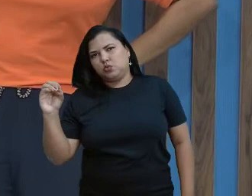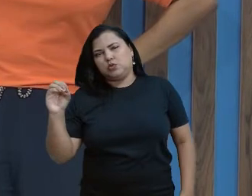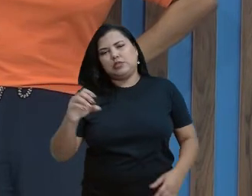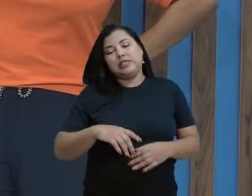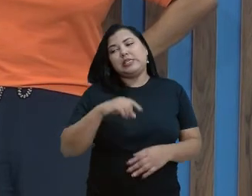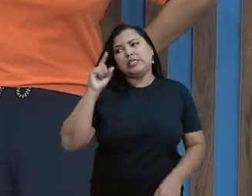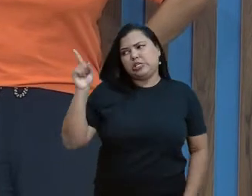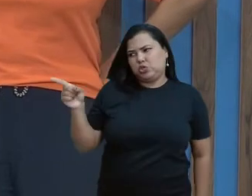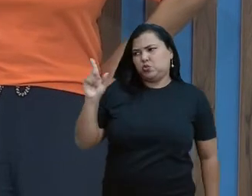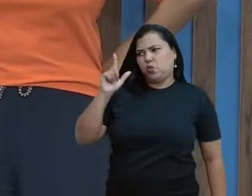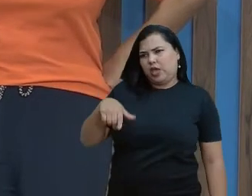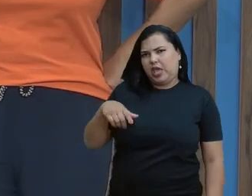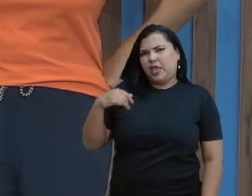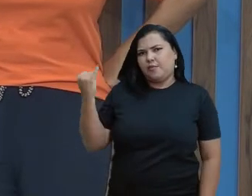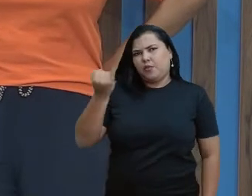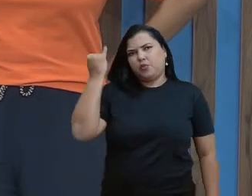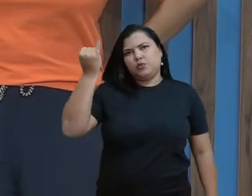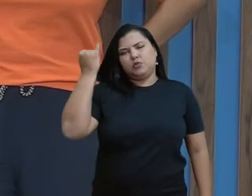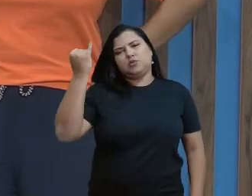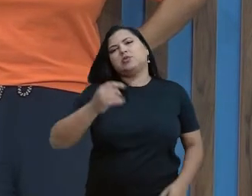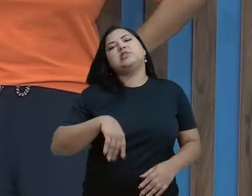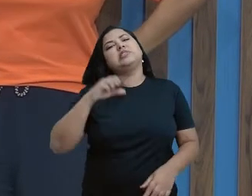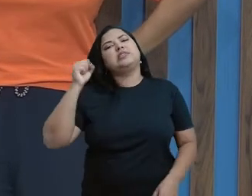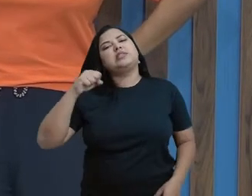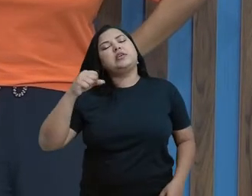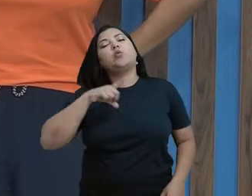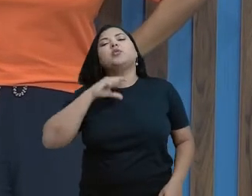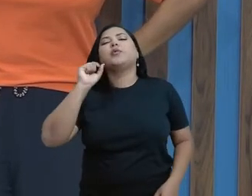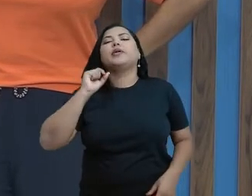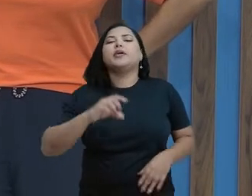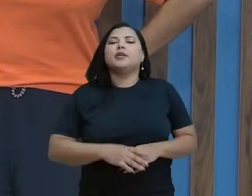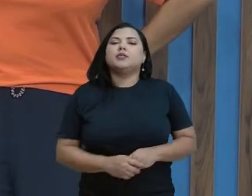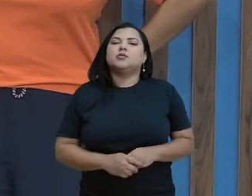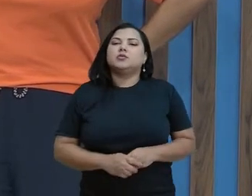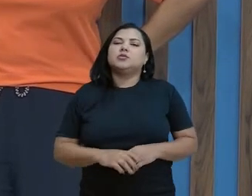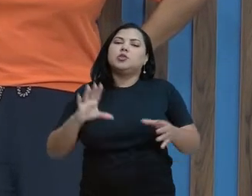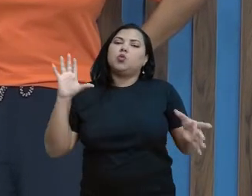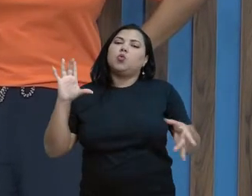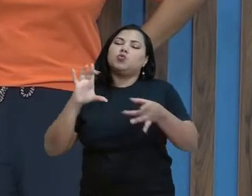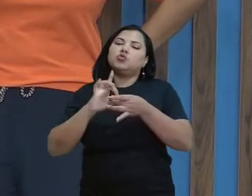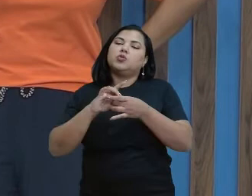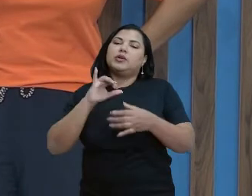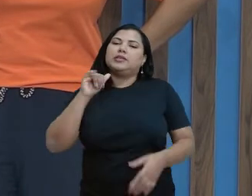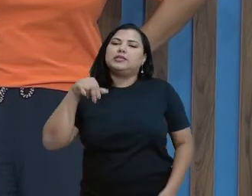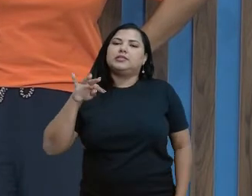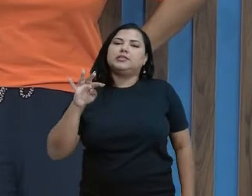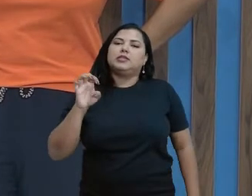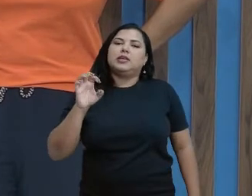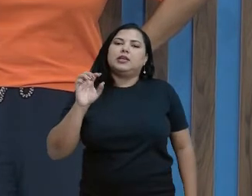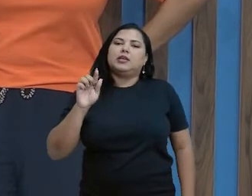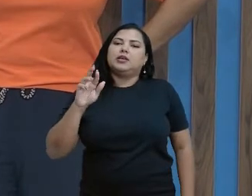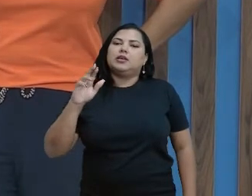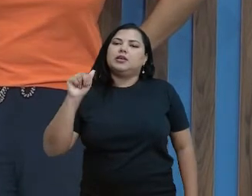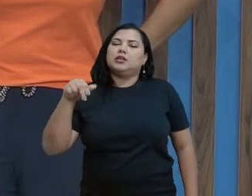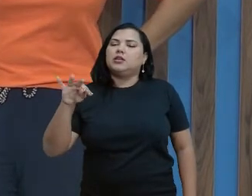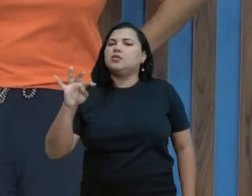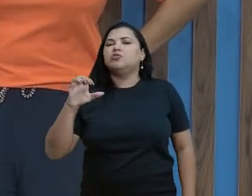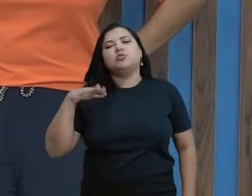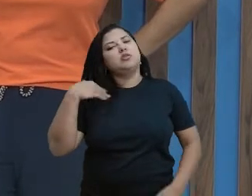isso? Sim. Se sim, eu tenho o quê? Uma conjunção integrante. E